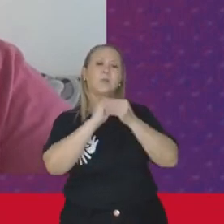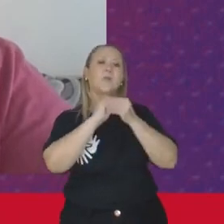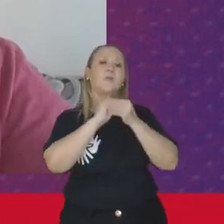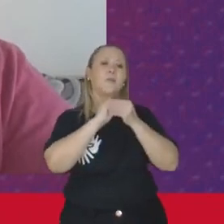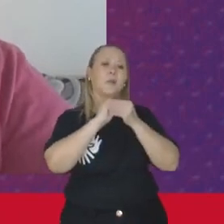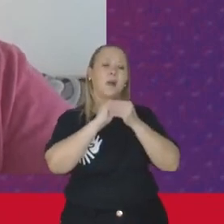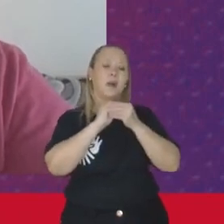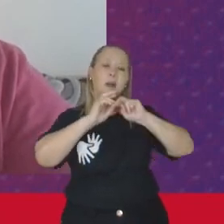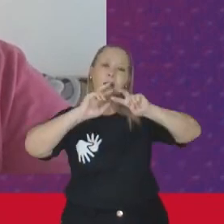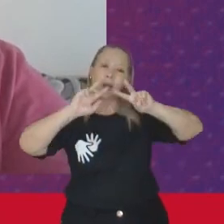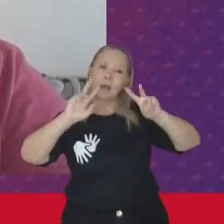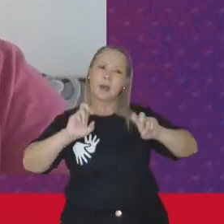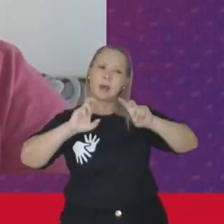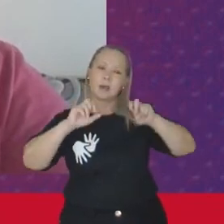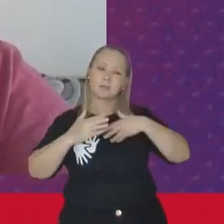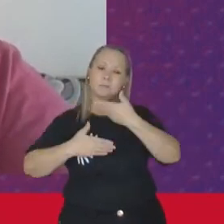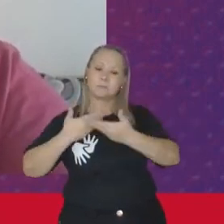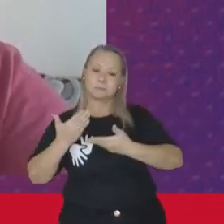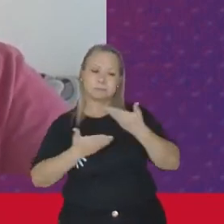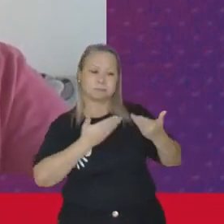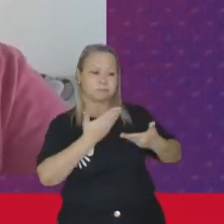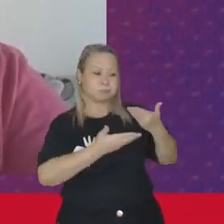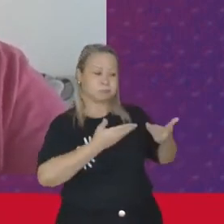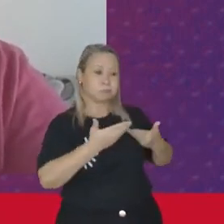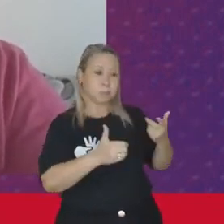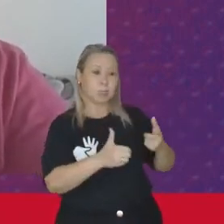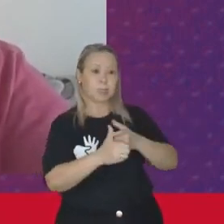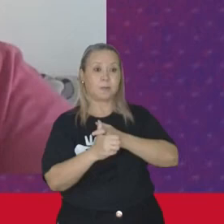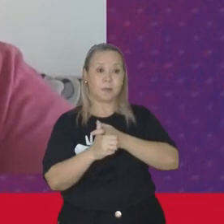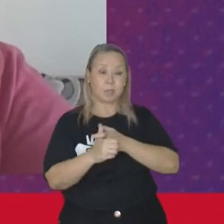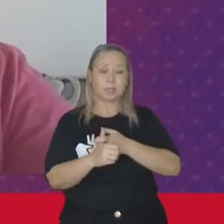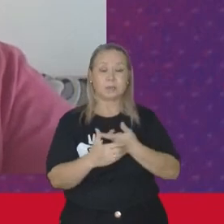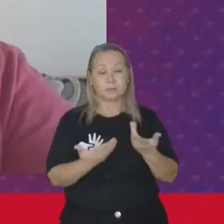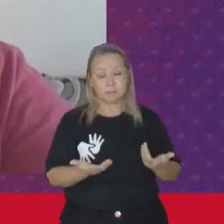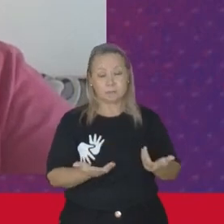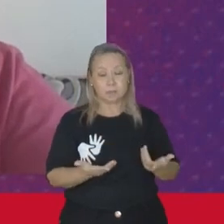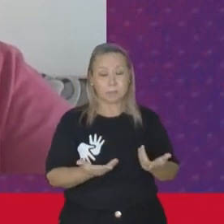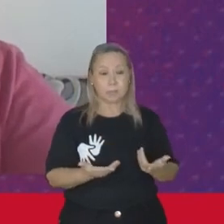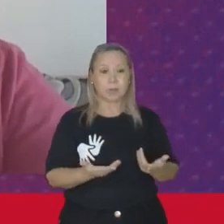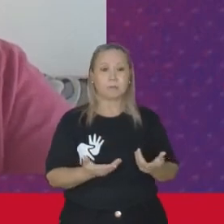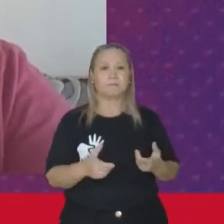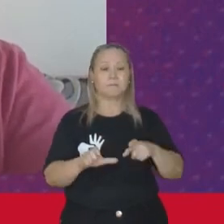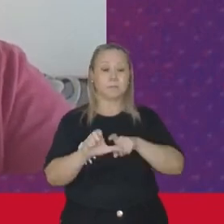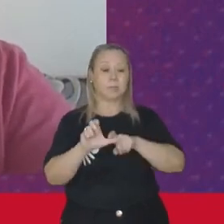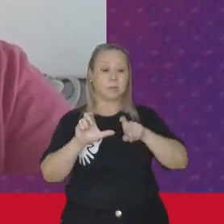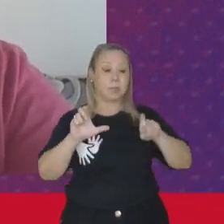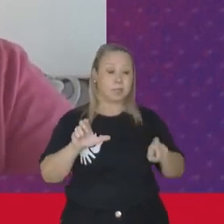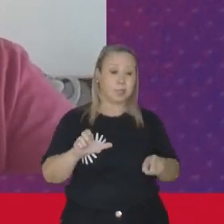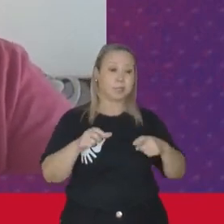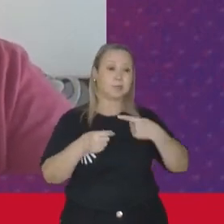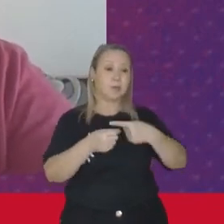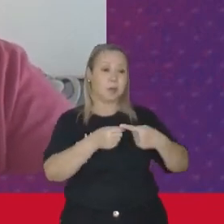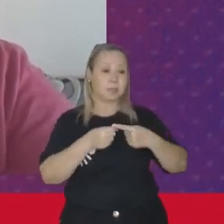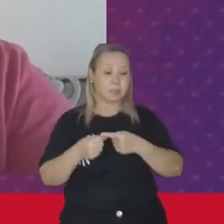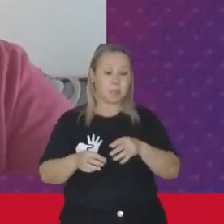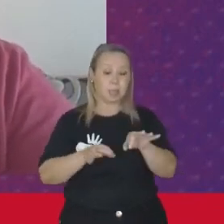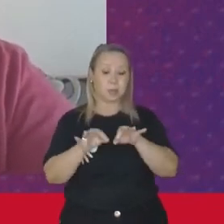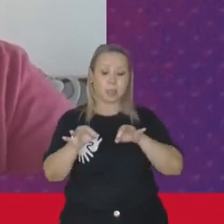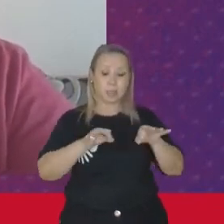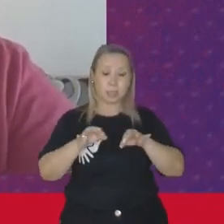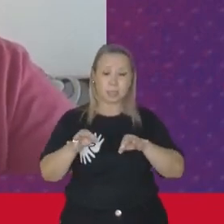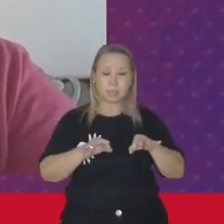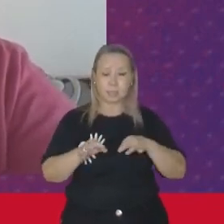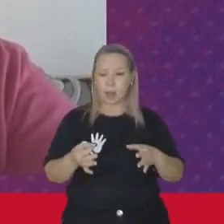as questões de interdependência, né? A cidade organizada sobre